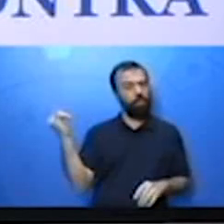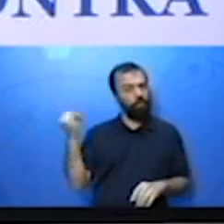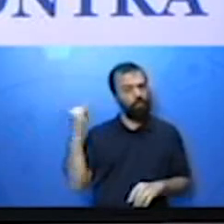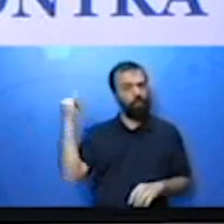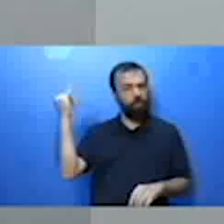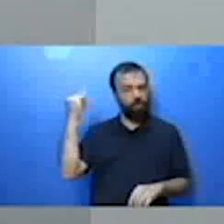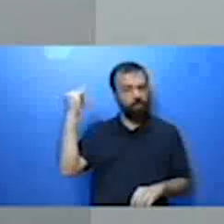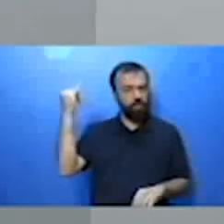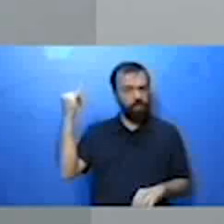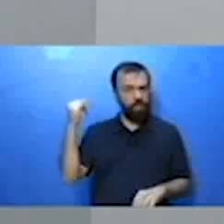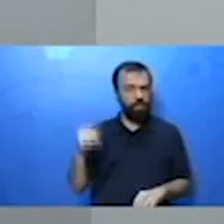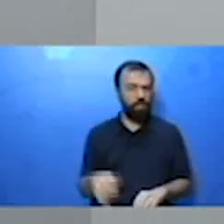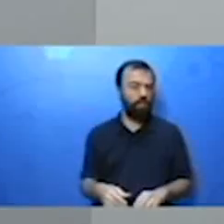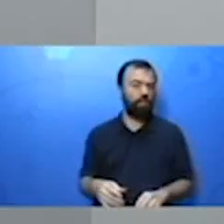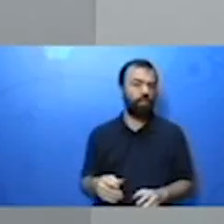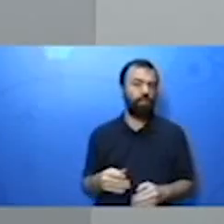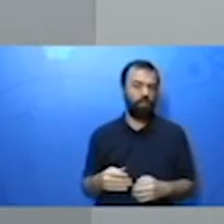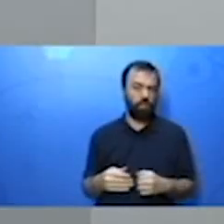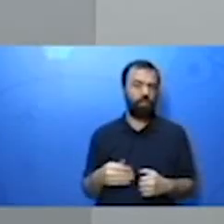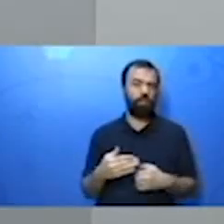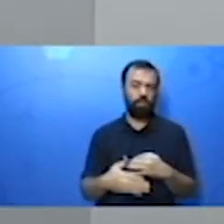estaremos juntos.